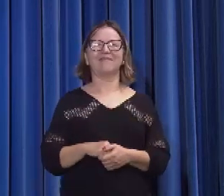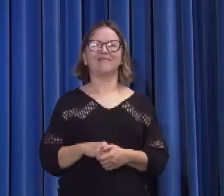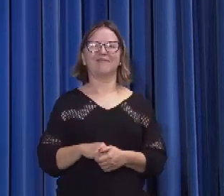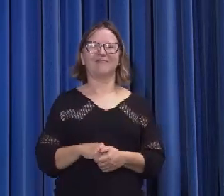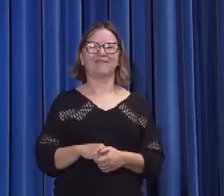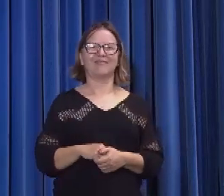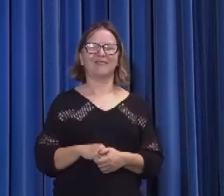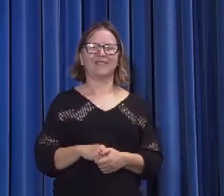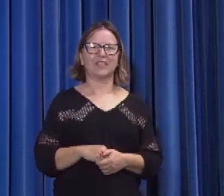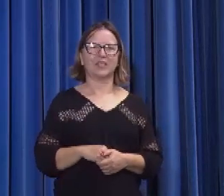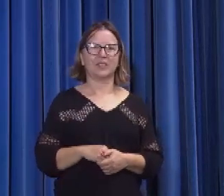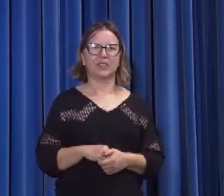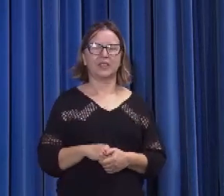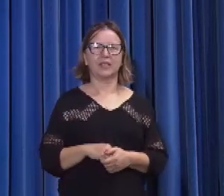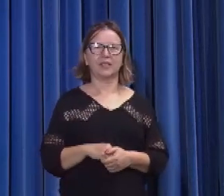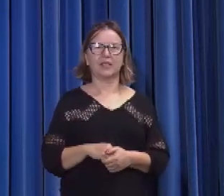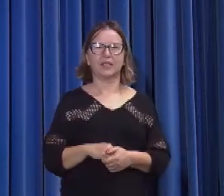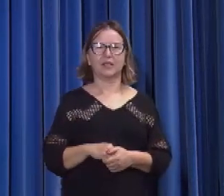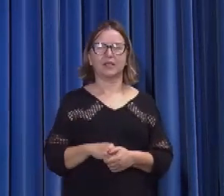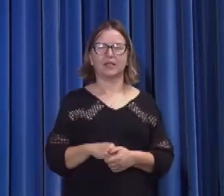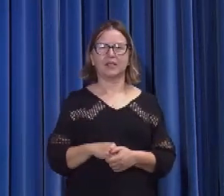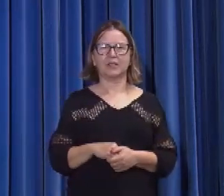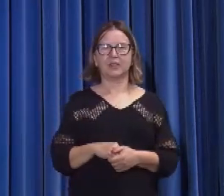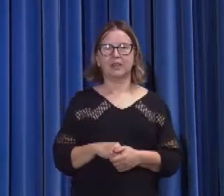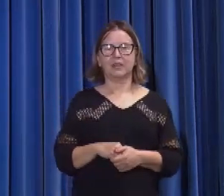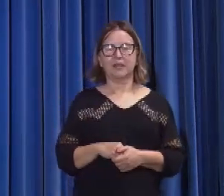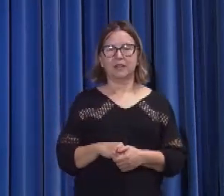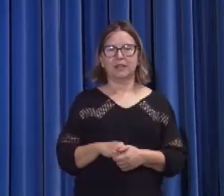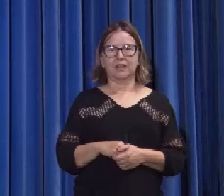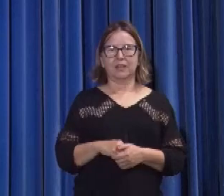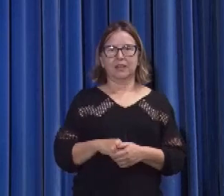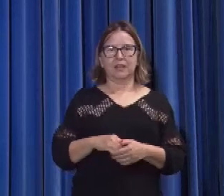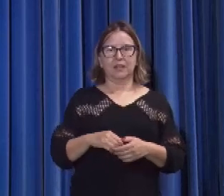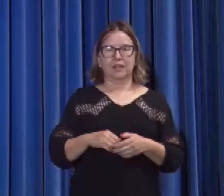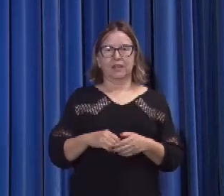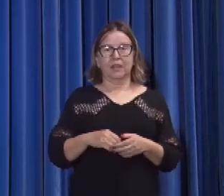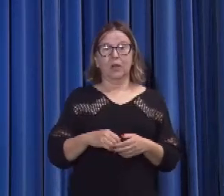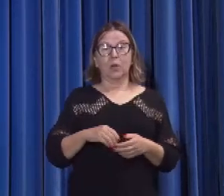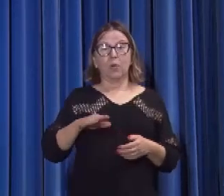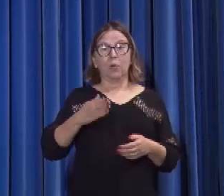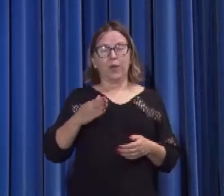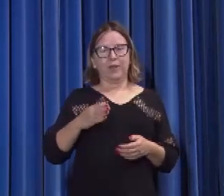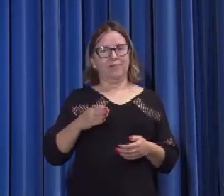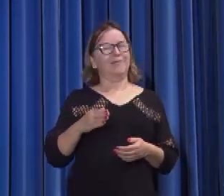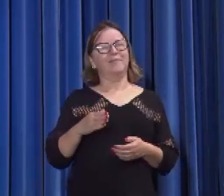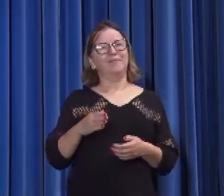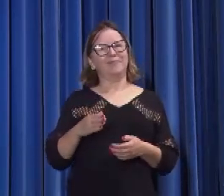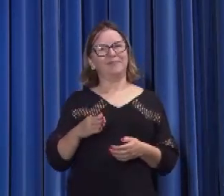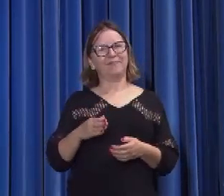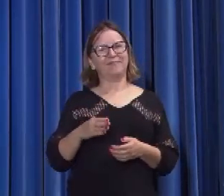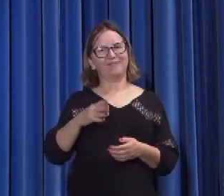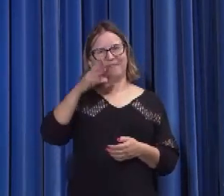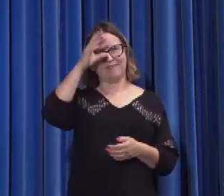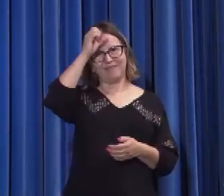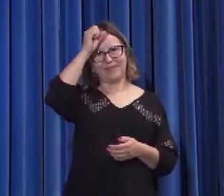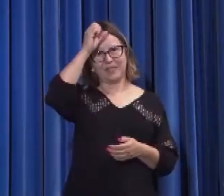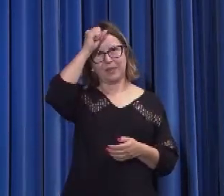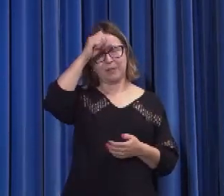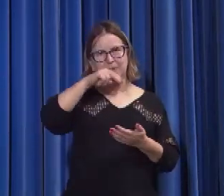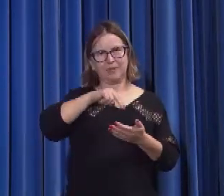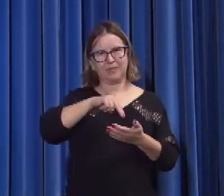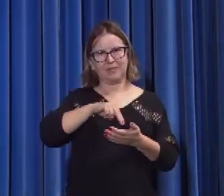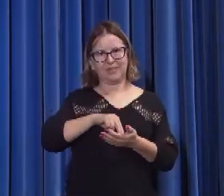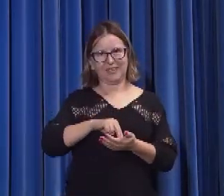Não que essas rotinas não sejam importantes na vida do cristão, mas quando aprendemos a perseverar e a esperar no Senhor, o resultado será um